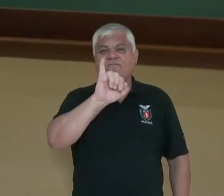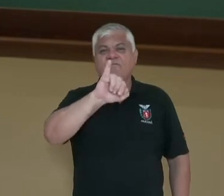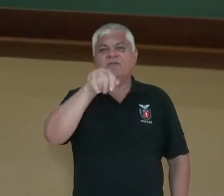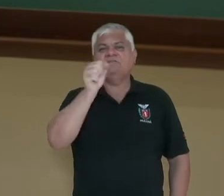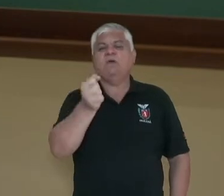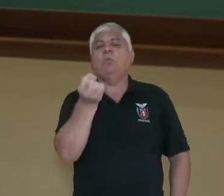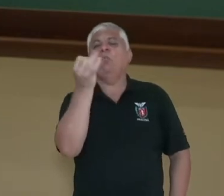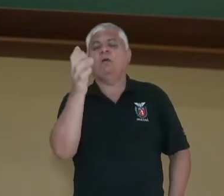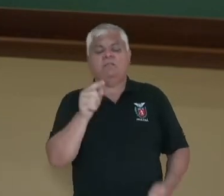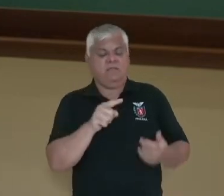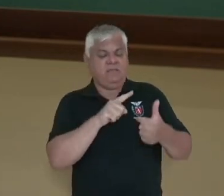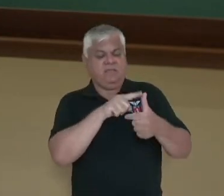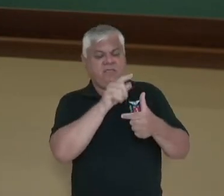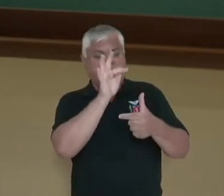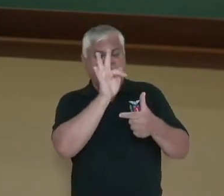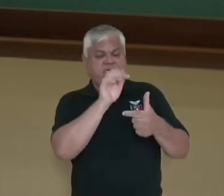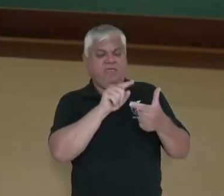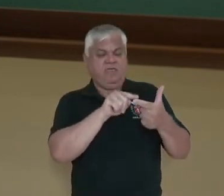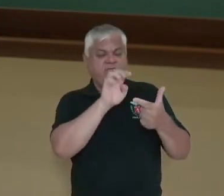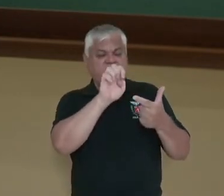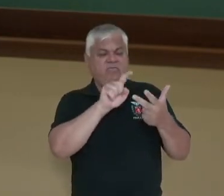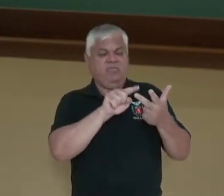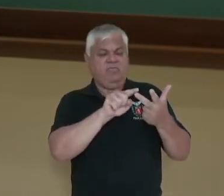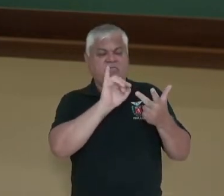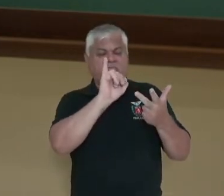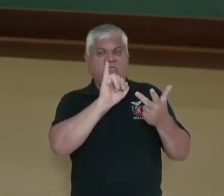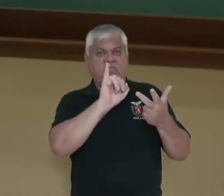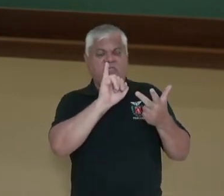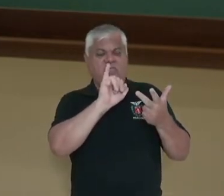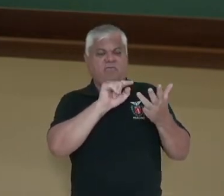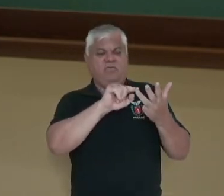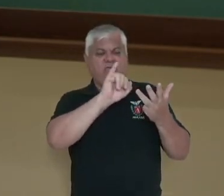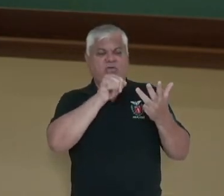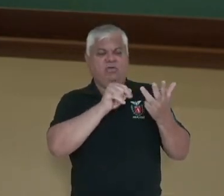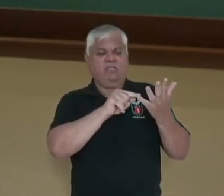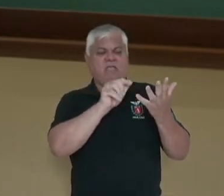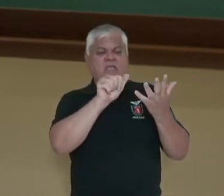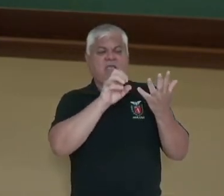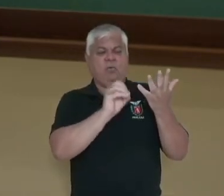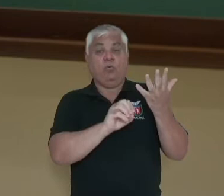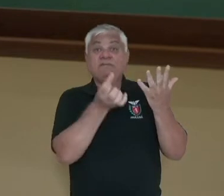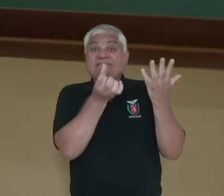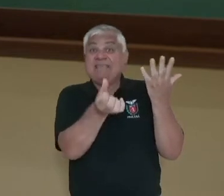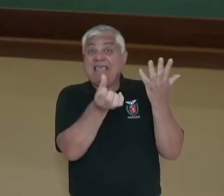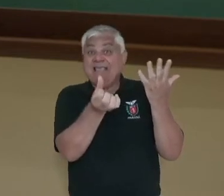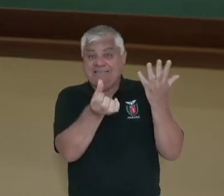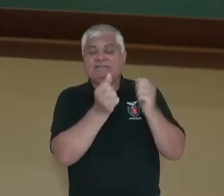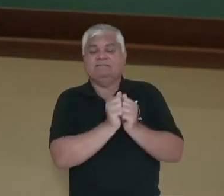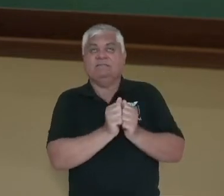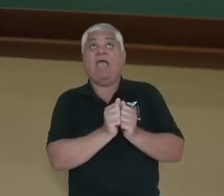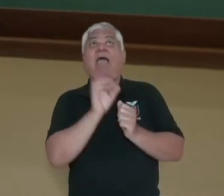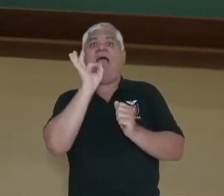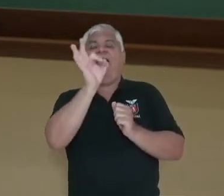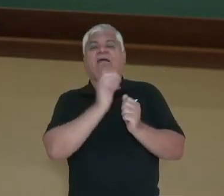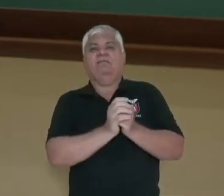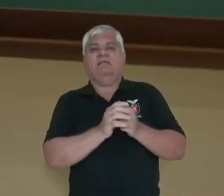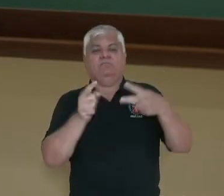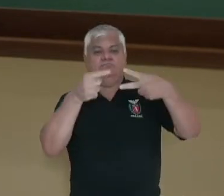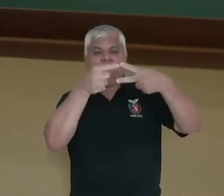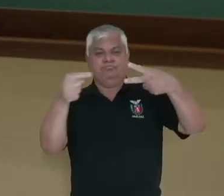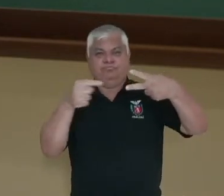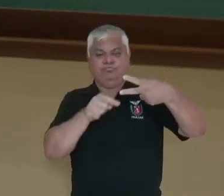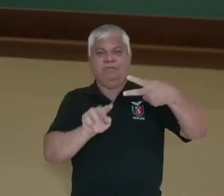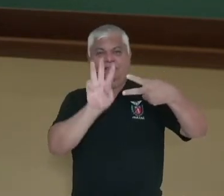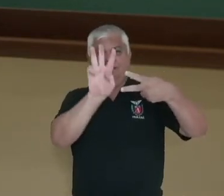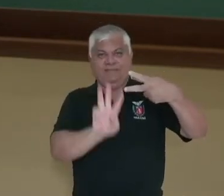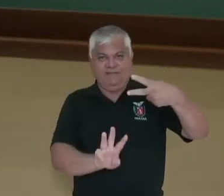letras, pessoal? 6 letras, professora. Então, pronto, vou dividir 3 na primeira linha, 3 na segunda linha.